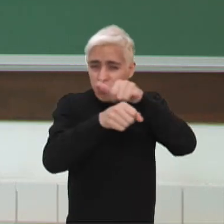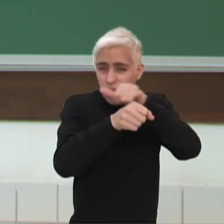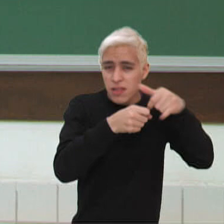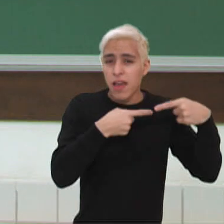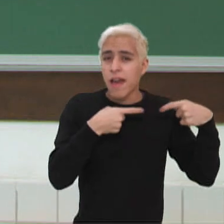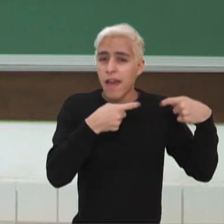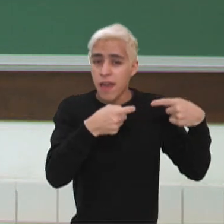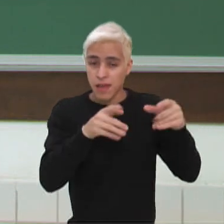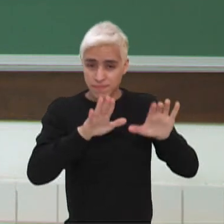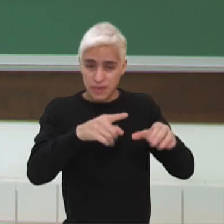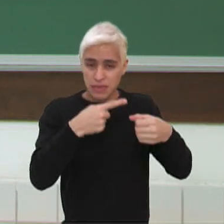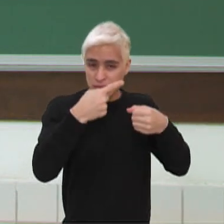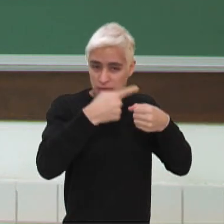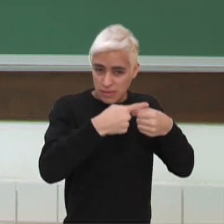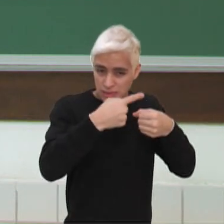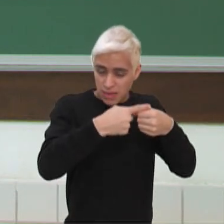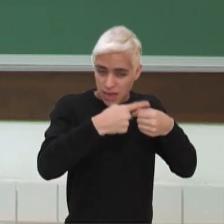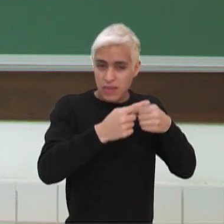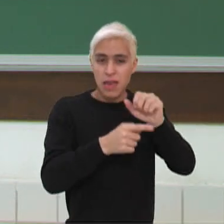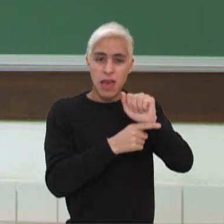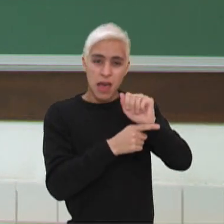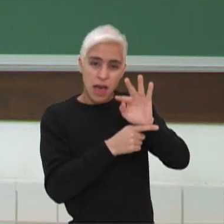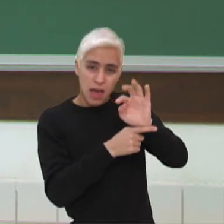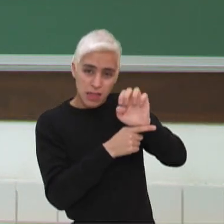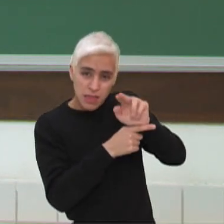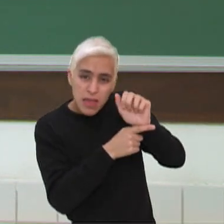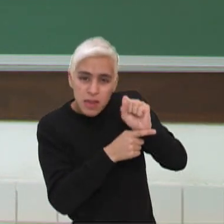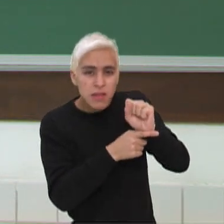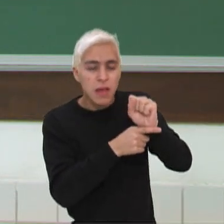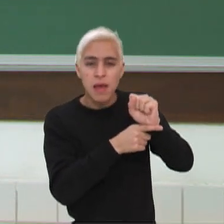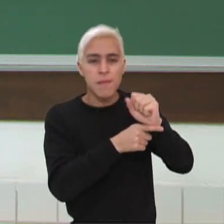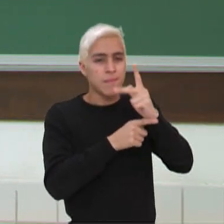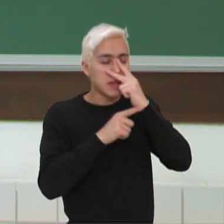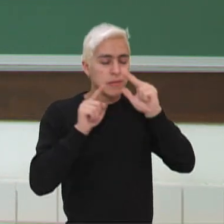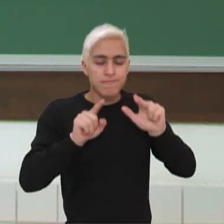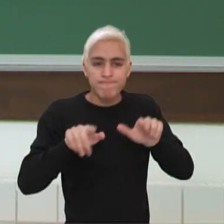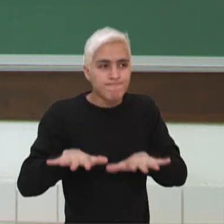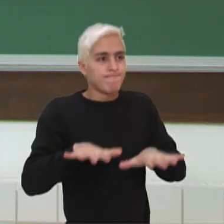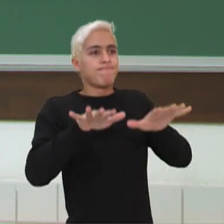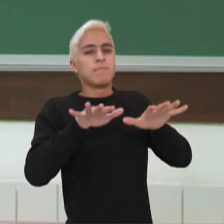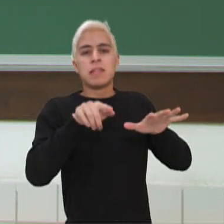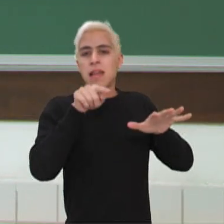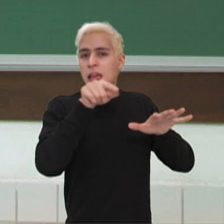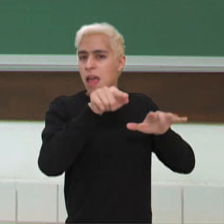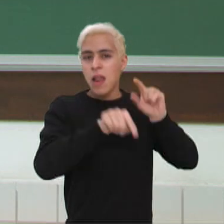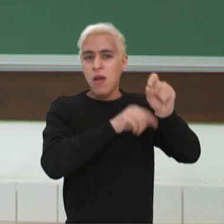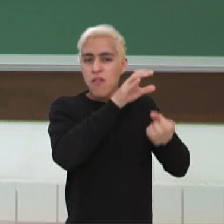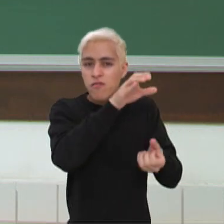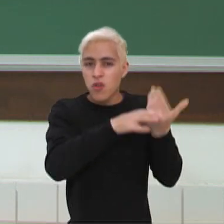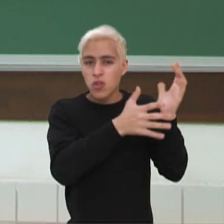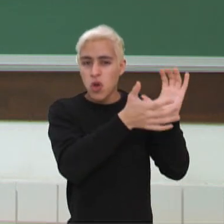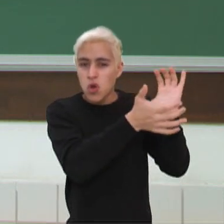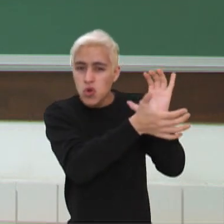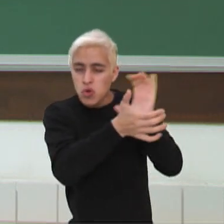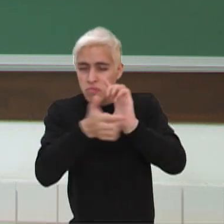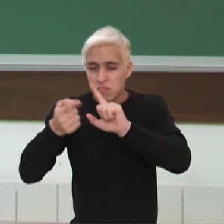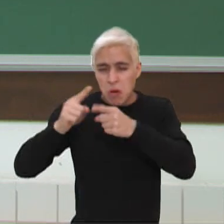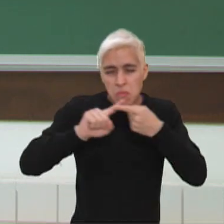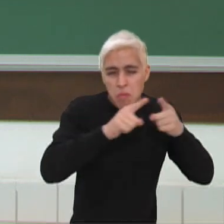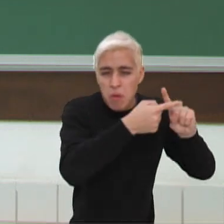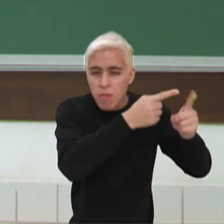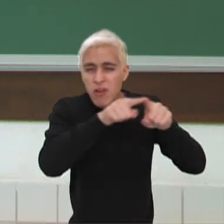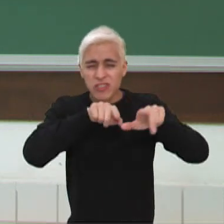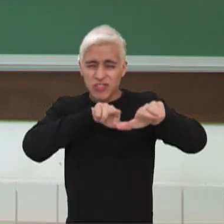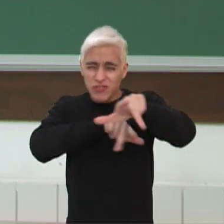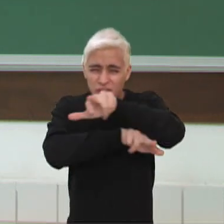A cidade de Atenas, a cidade-estado de Atenas, foi a grande protagonista. Ela fundou o que era a Liga de Delos, a união